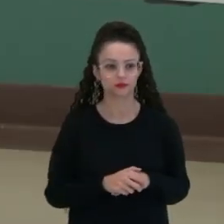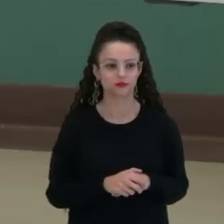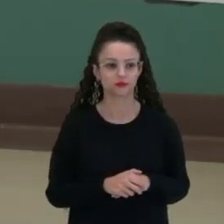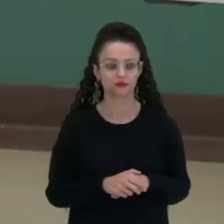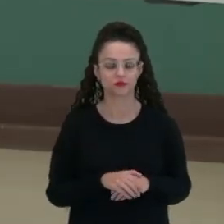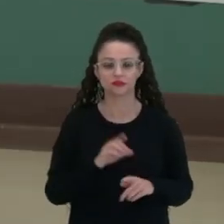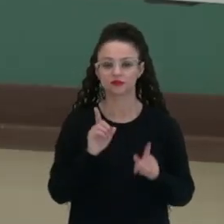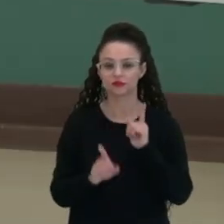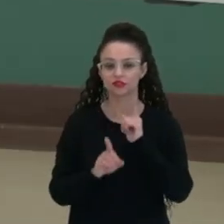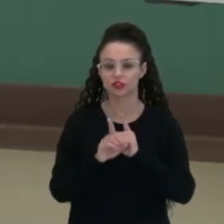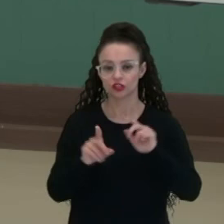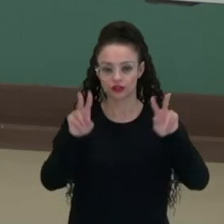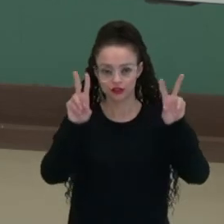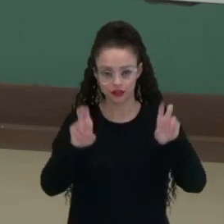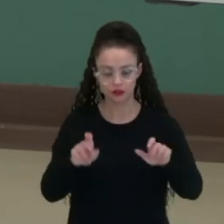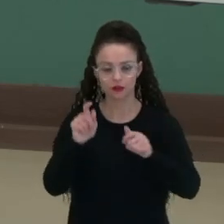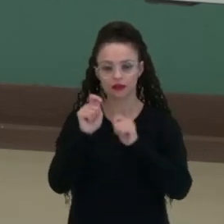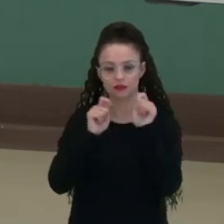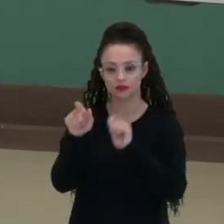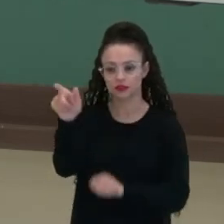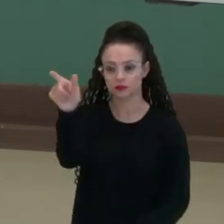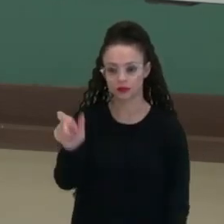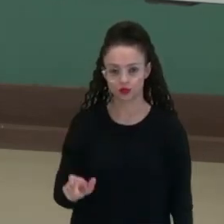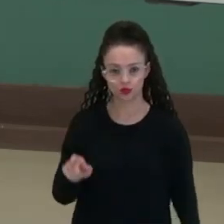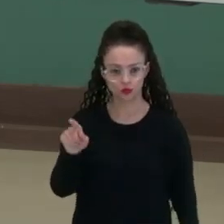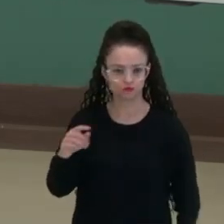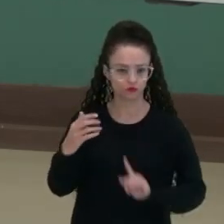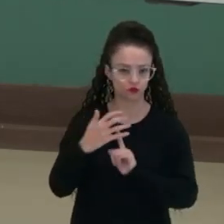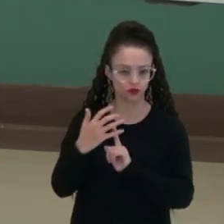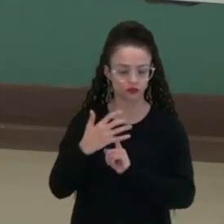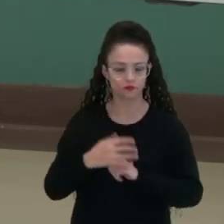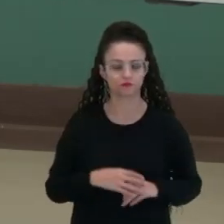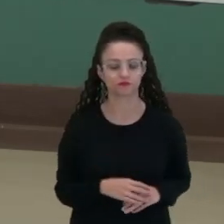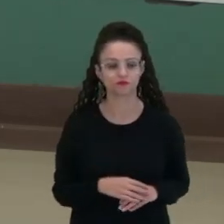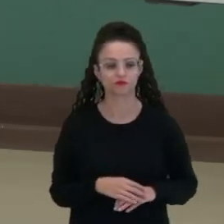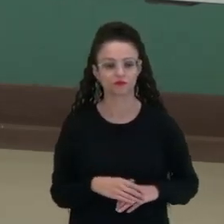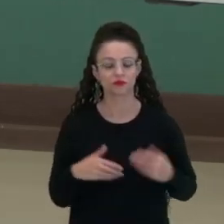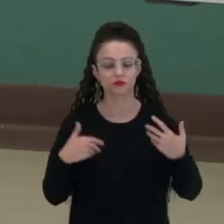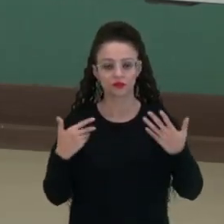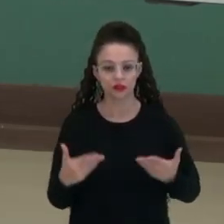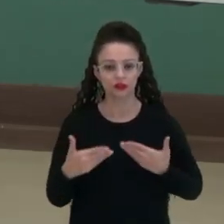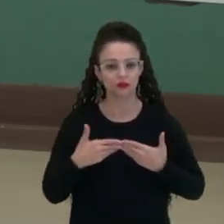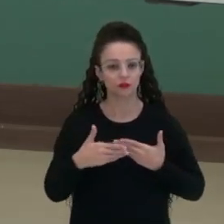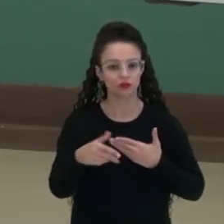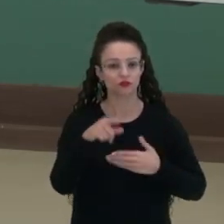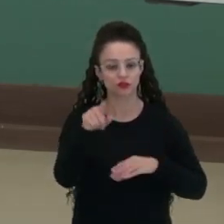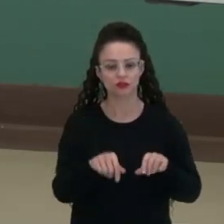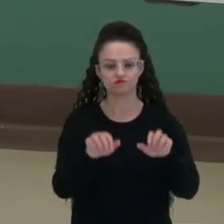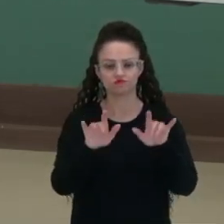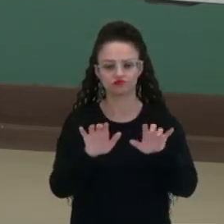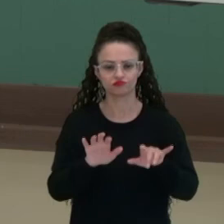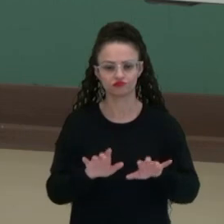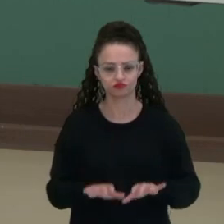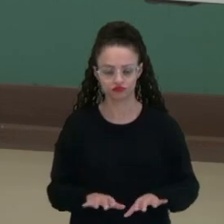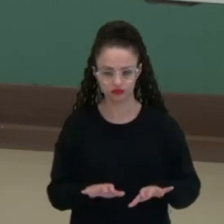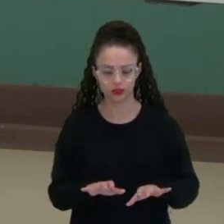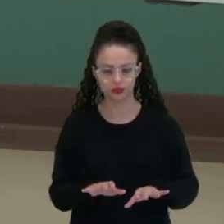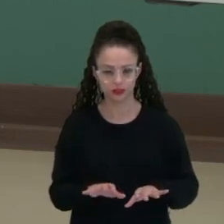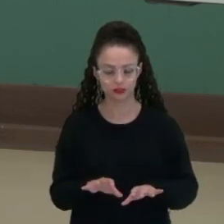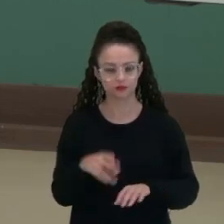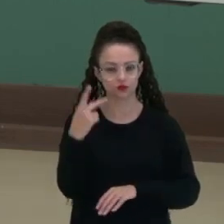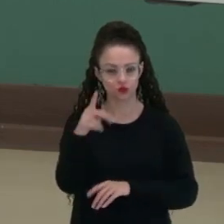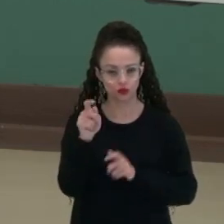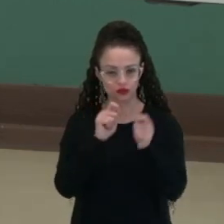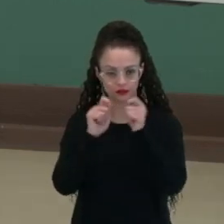Vai achar o tema, entrevistando alguém inspirador. E a partir disso, digitar e produzir a sua